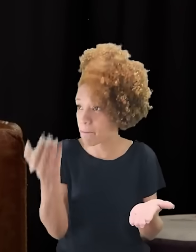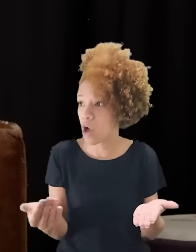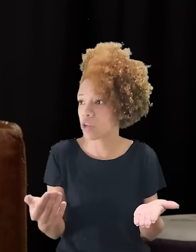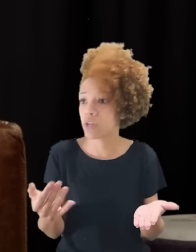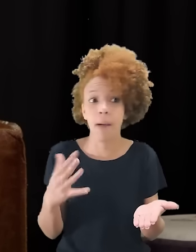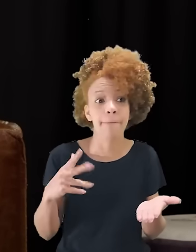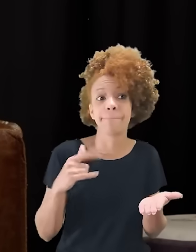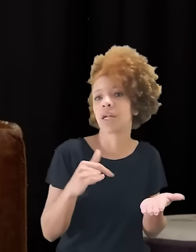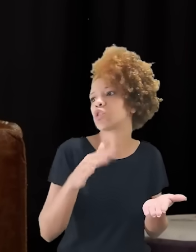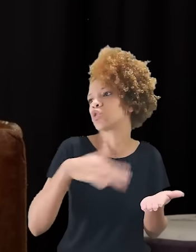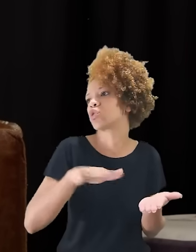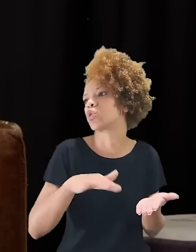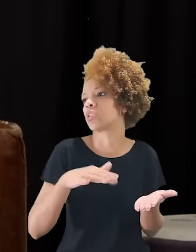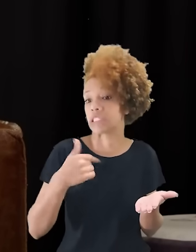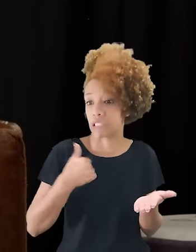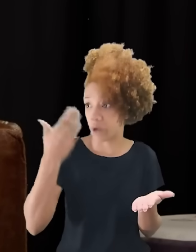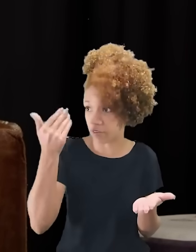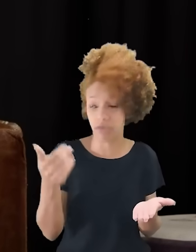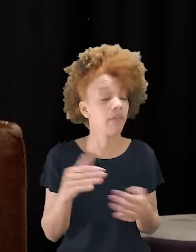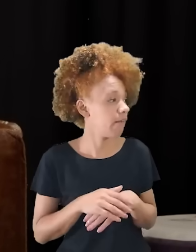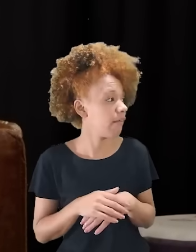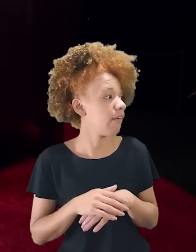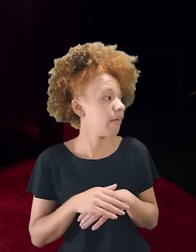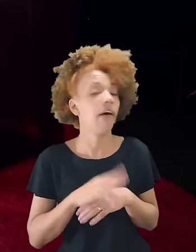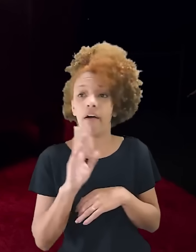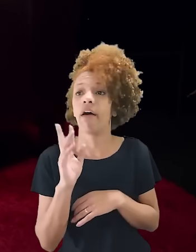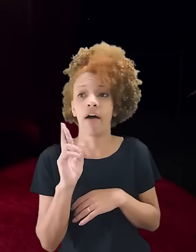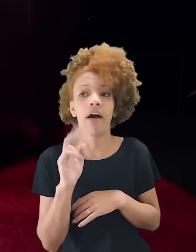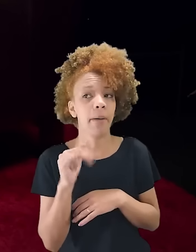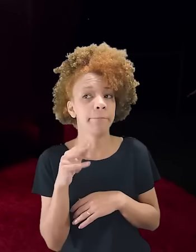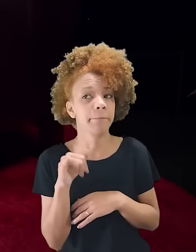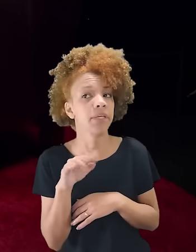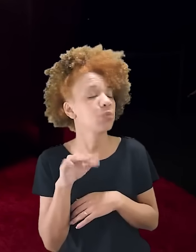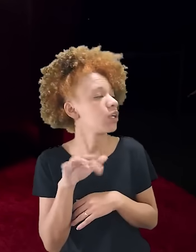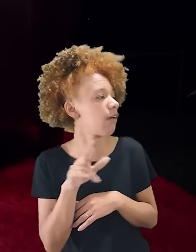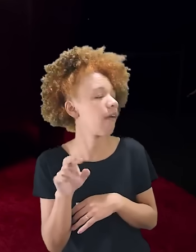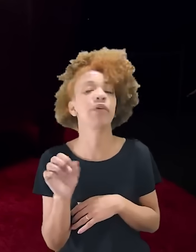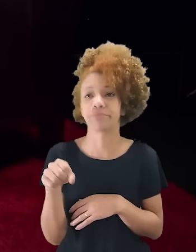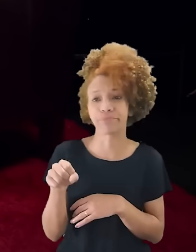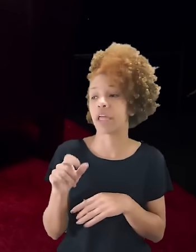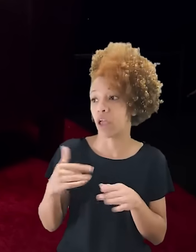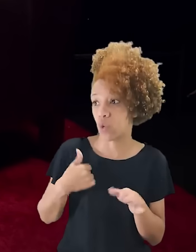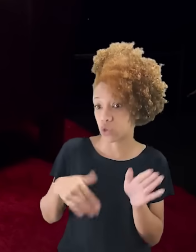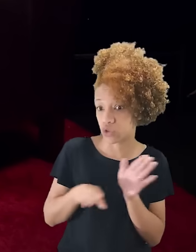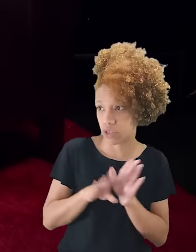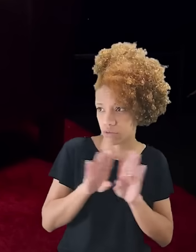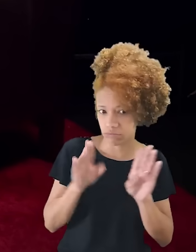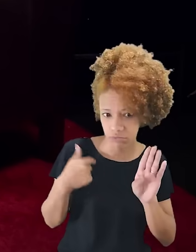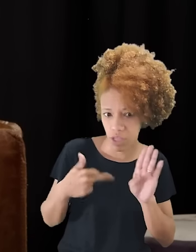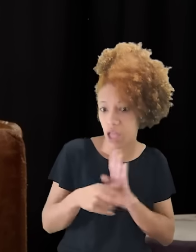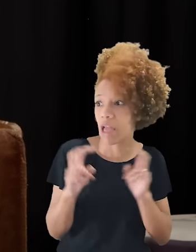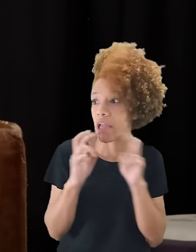e começou a falar para todos os presos que eu era famosa o Rabi é um Rabi mulher é é o Fábio Rabi mulher aí quando eu entrei na